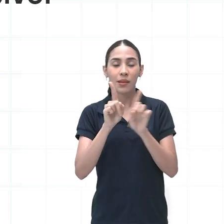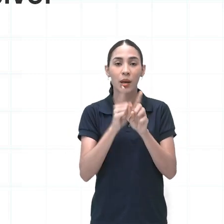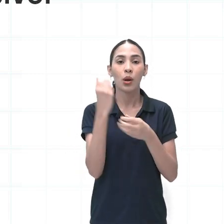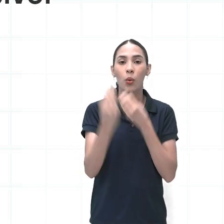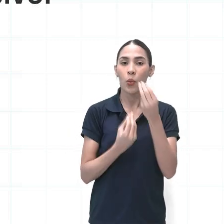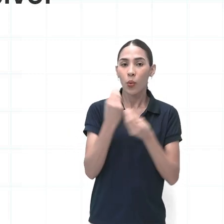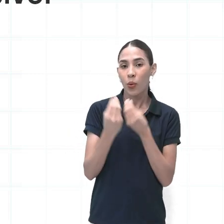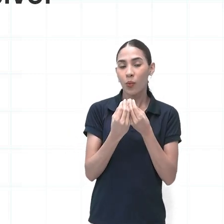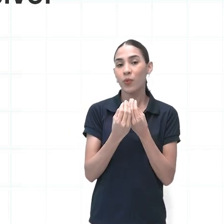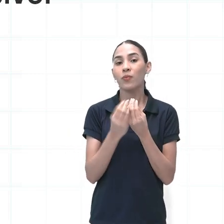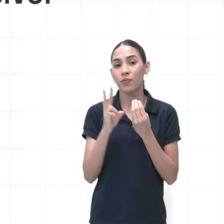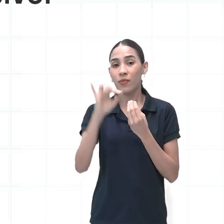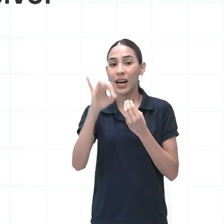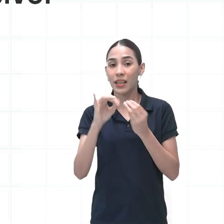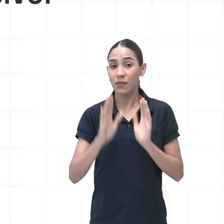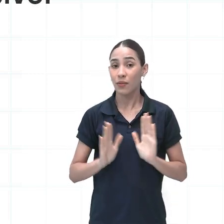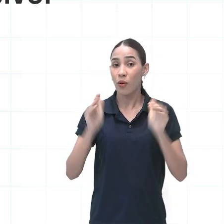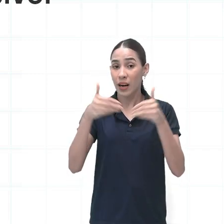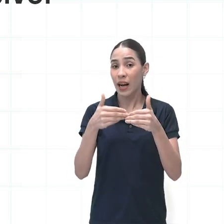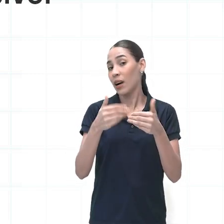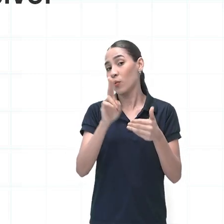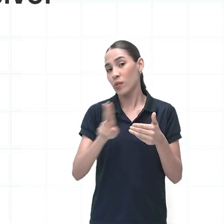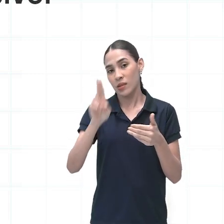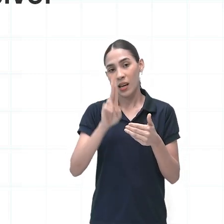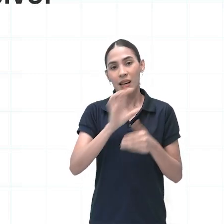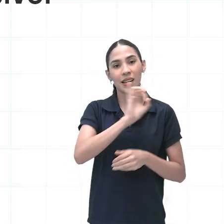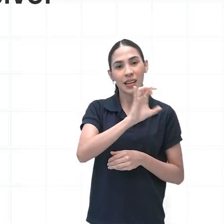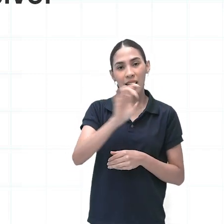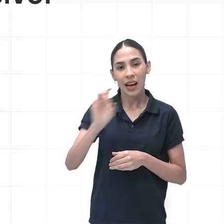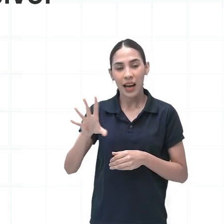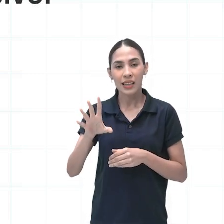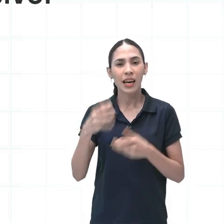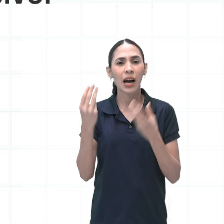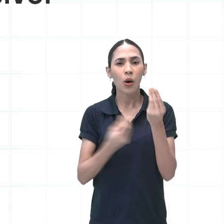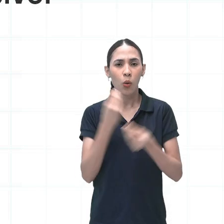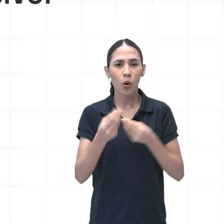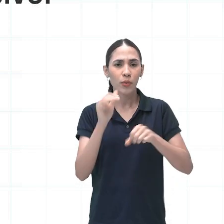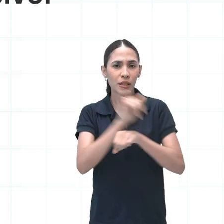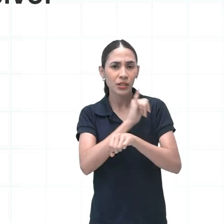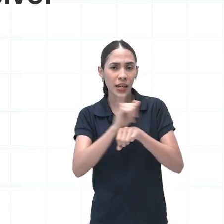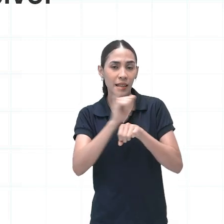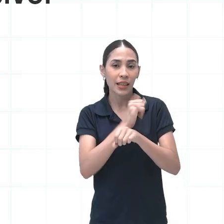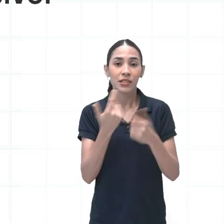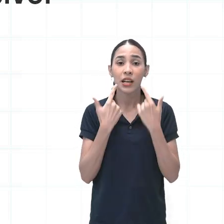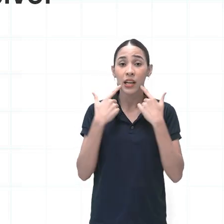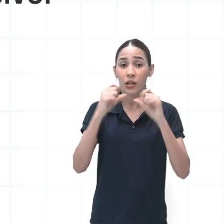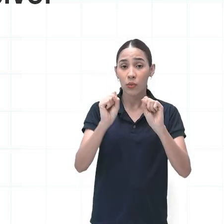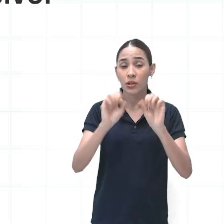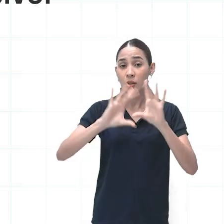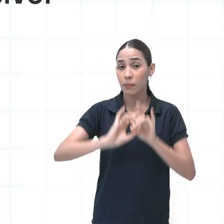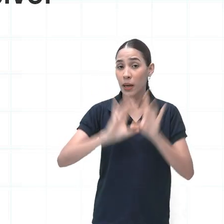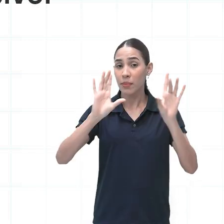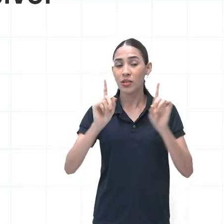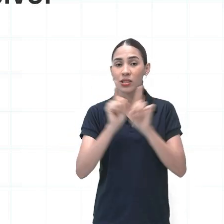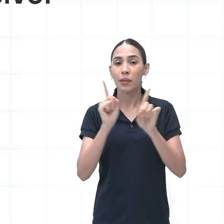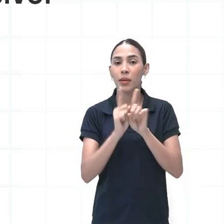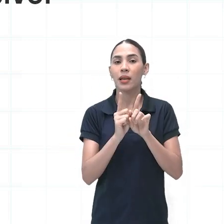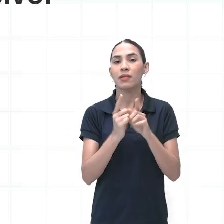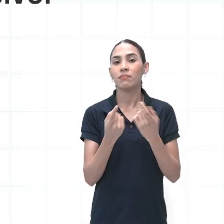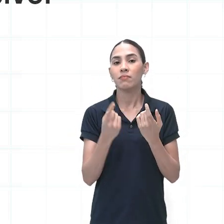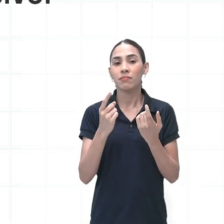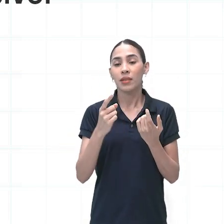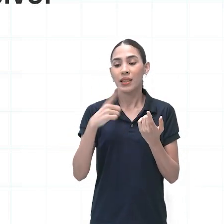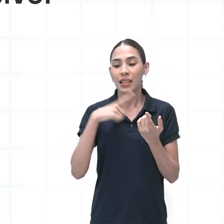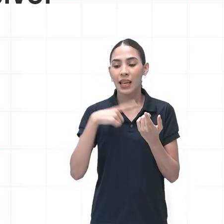que elas trabalham, como é que elas são mecanismos linguísticos que nos permitem justamente